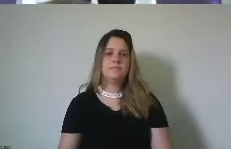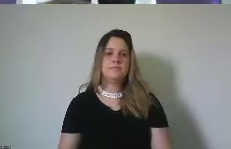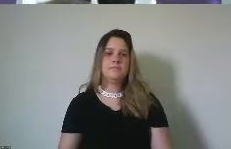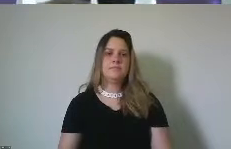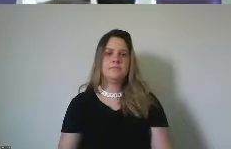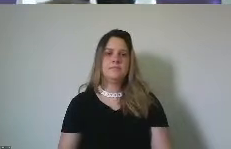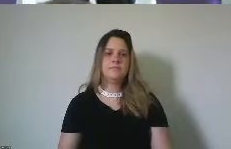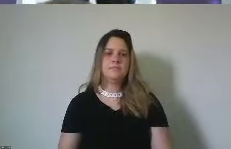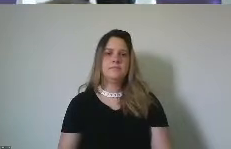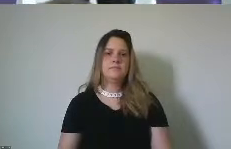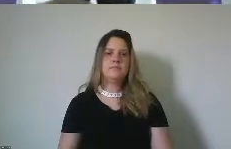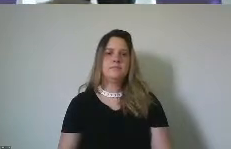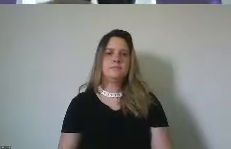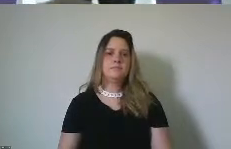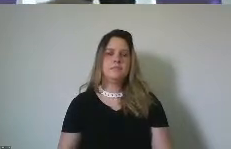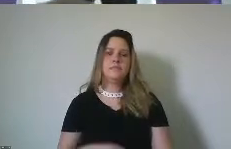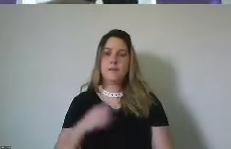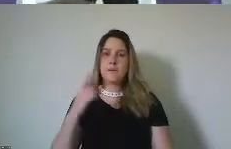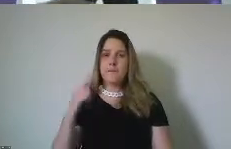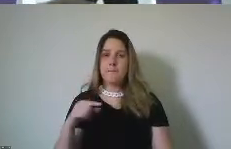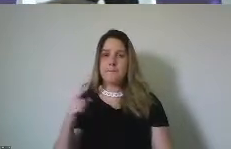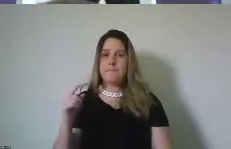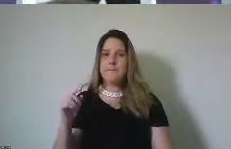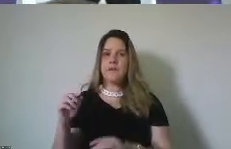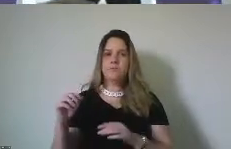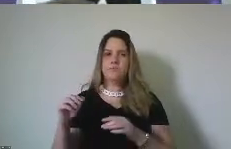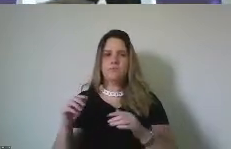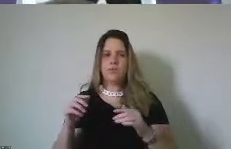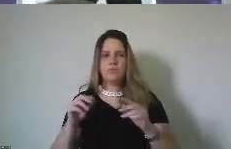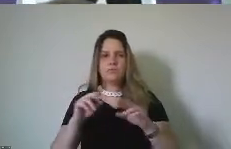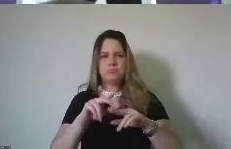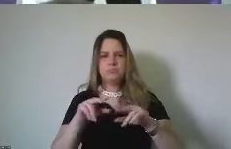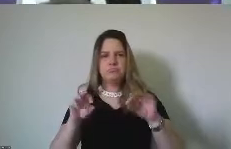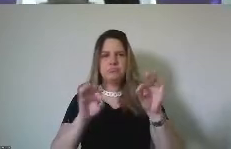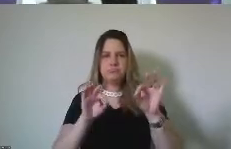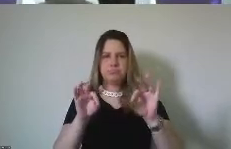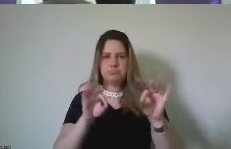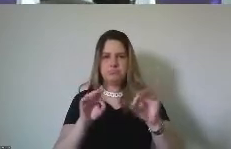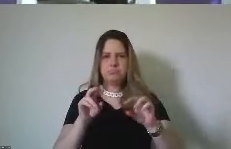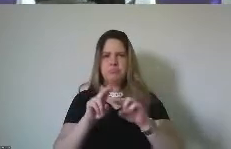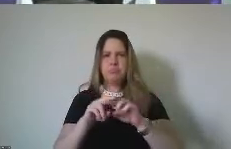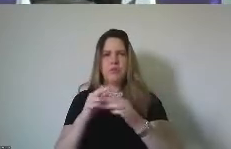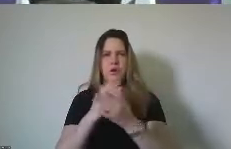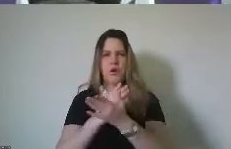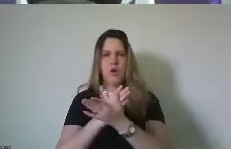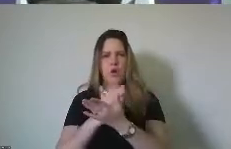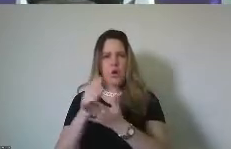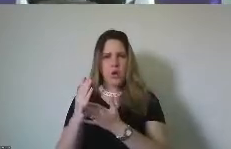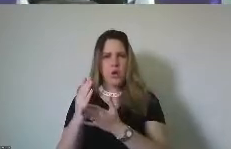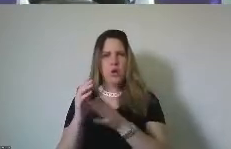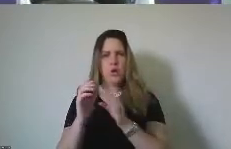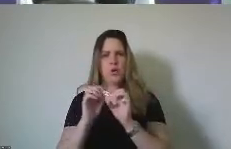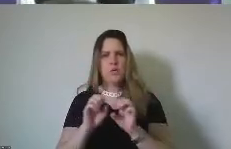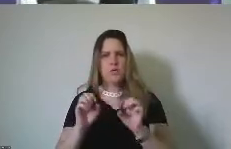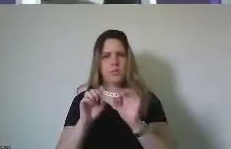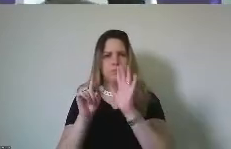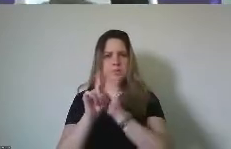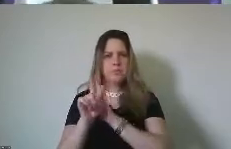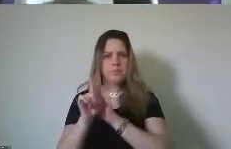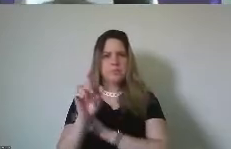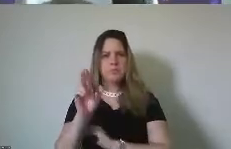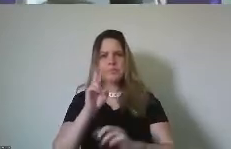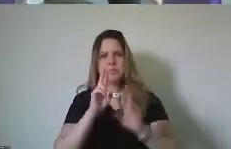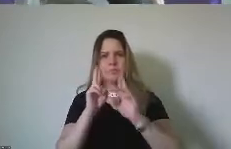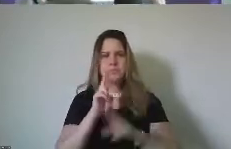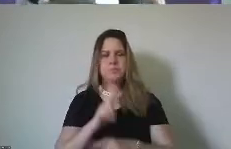mais uns minutinhos a gente está se acomodando aqui outros diretores estão se acomodando e a gente já vai começar a sessão da iniciação de perguntas e respostas